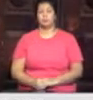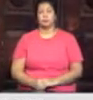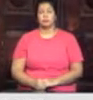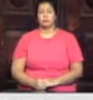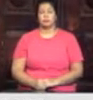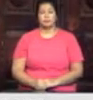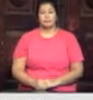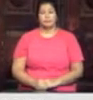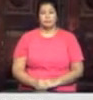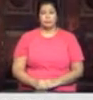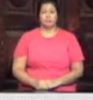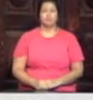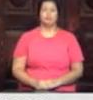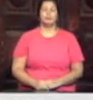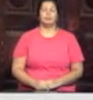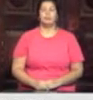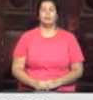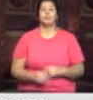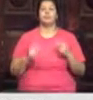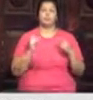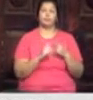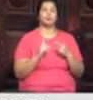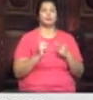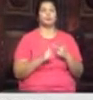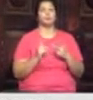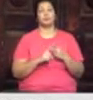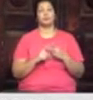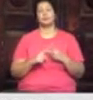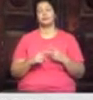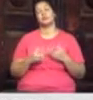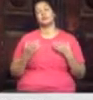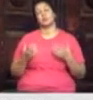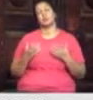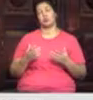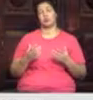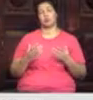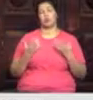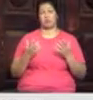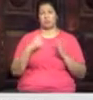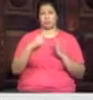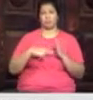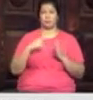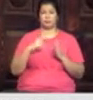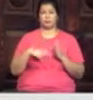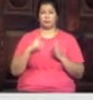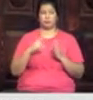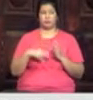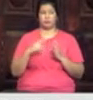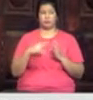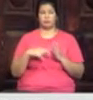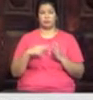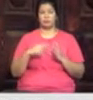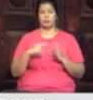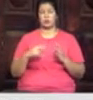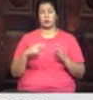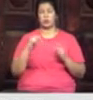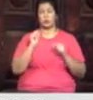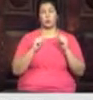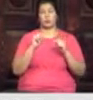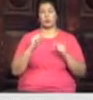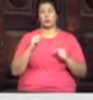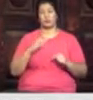Segundo lugar, senhora presidenta, ainda no tempo que me resta, eu queria fazer uma breve leitura de um manifesto